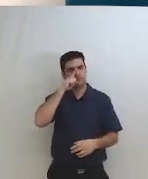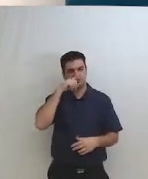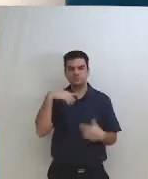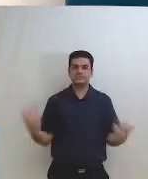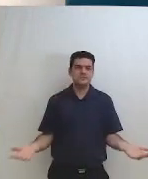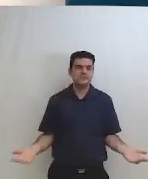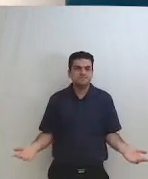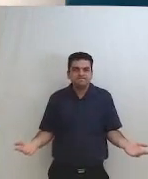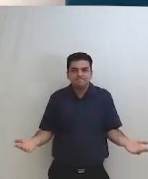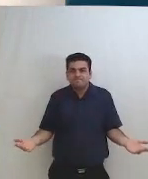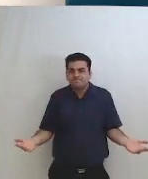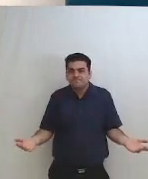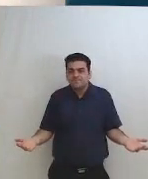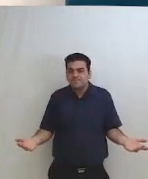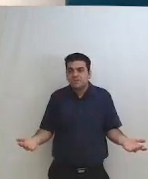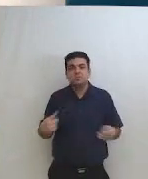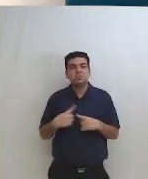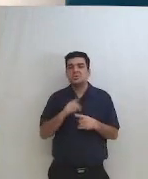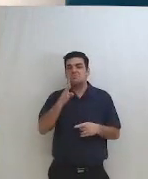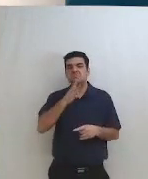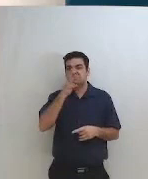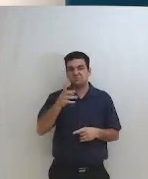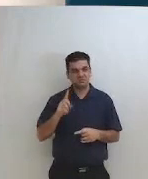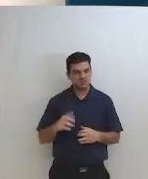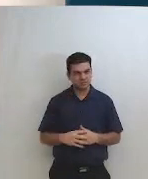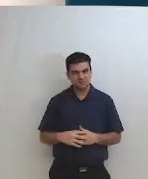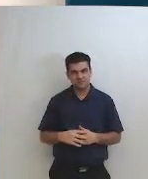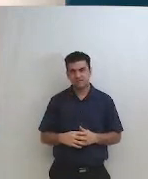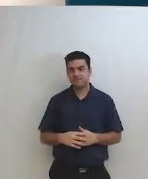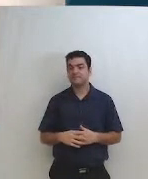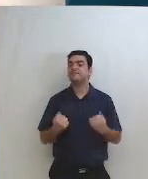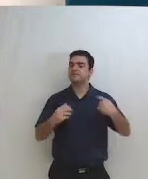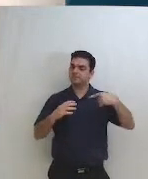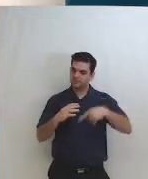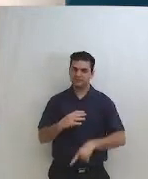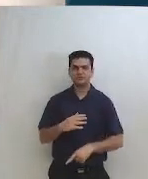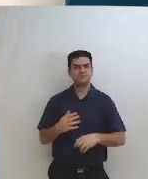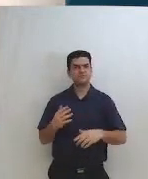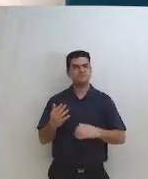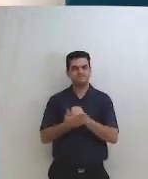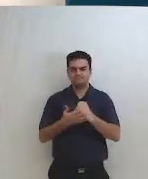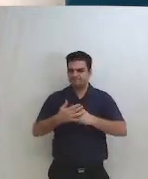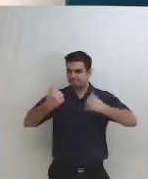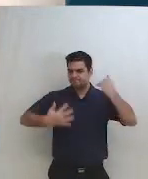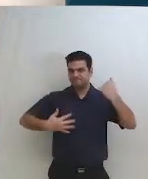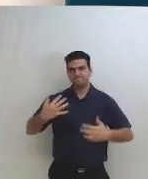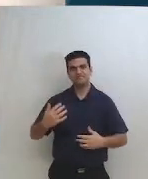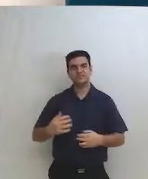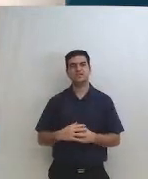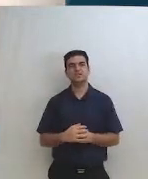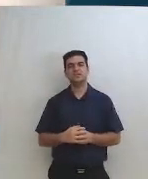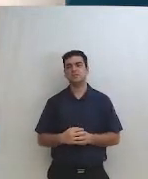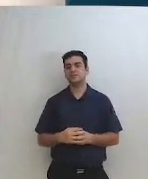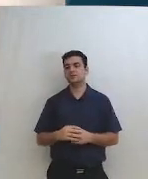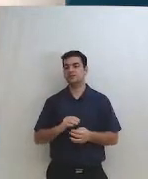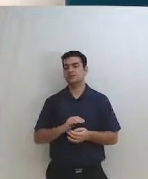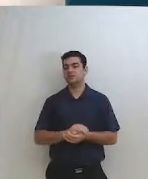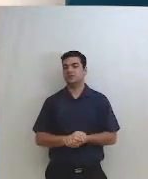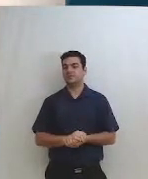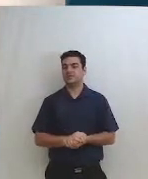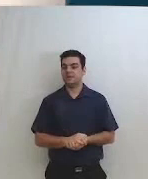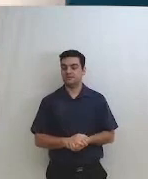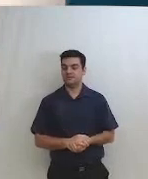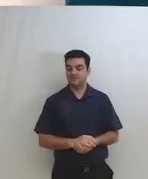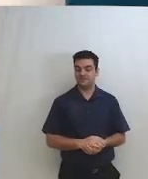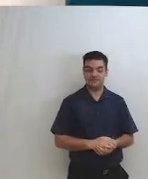prender apenas por isso, não. Tinha que ter trazido algum fato. A instrução nada. As testemunhas foram ouvidas. Não